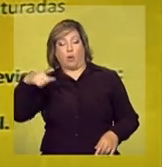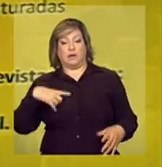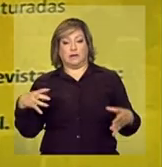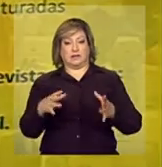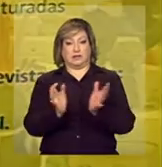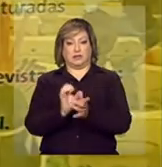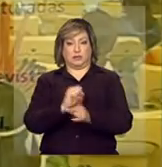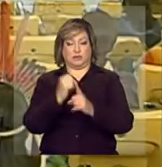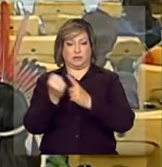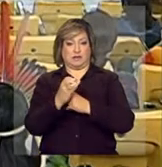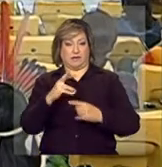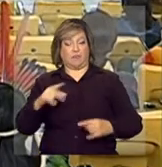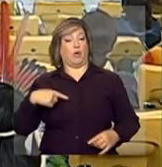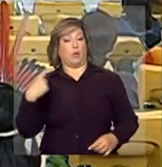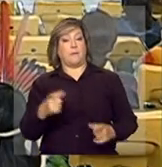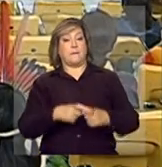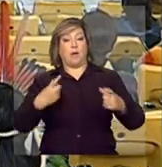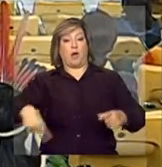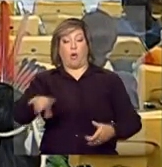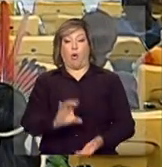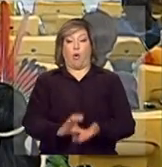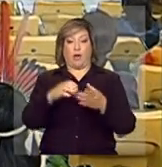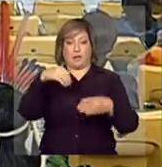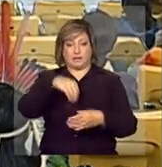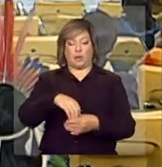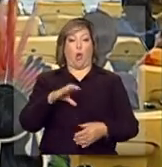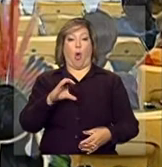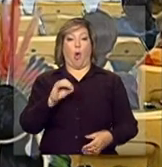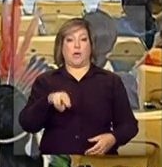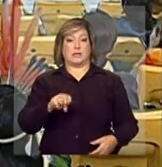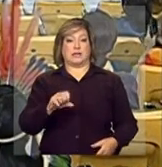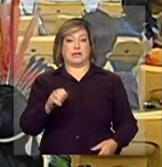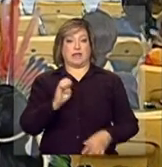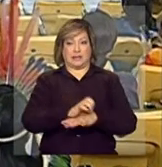sua maioria conselheiros dos conselhos estaduais.